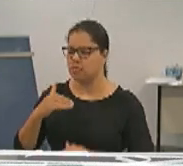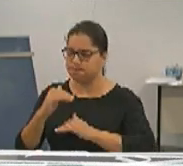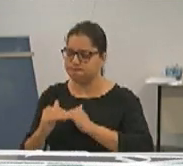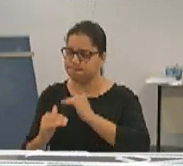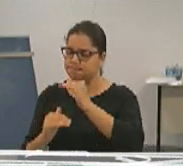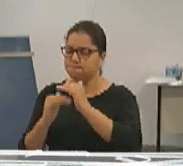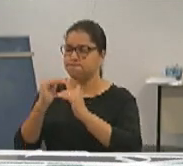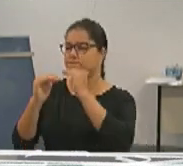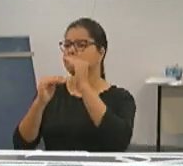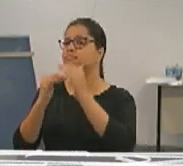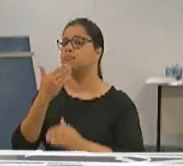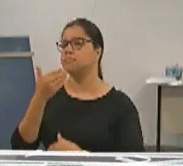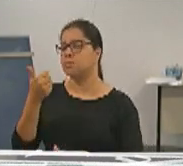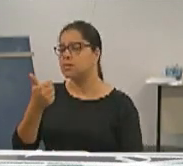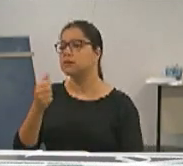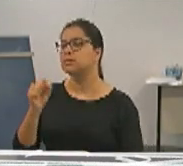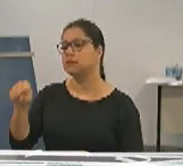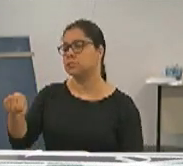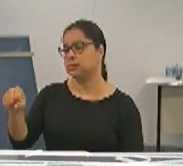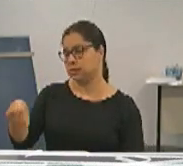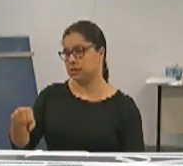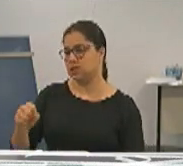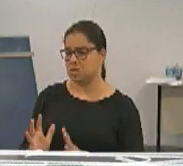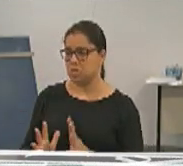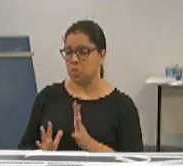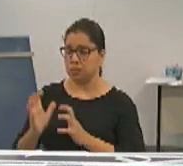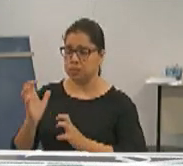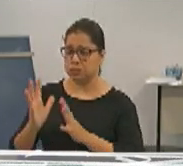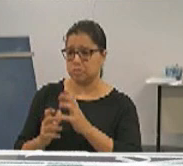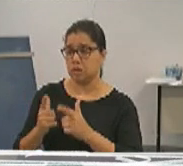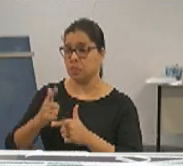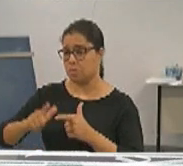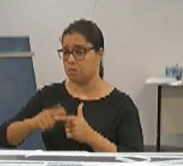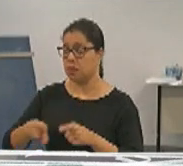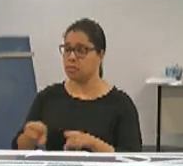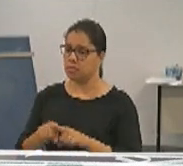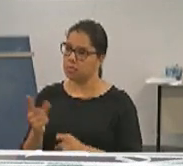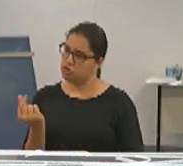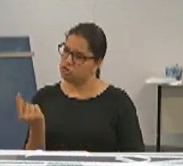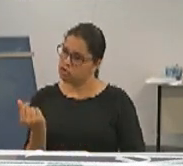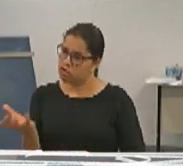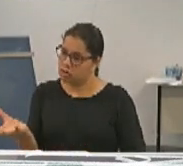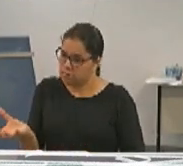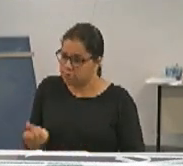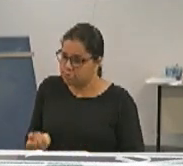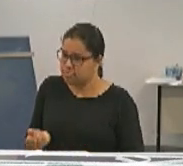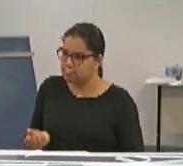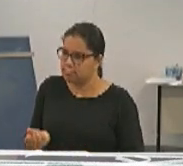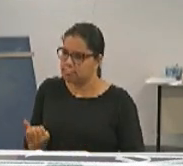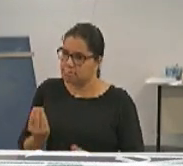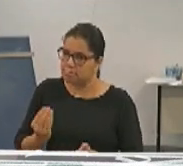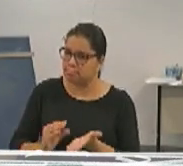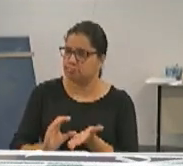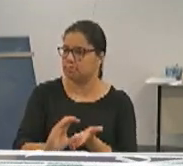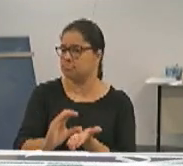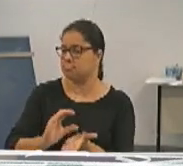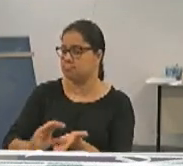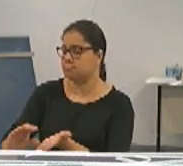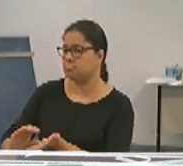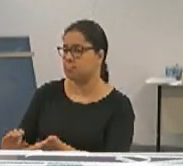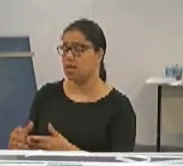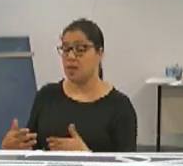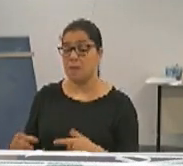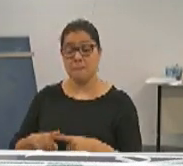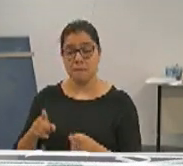principalmente na questão da gestão de conflitos e da gestão de recurso financeiro. O problema é que o nosso recurso financeiro não é